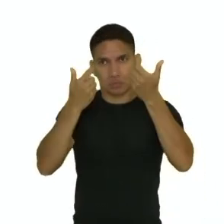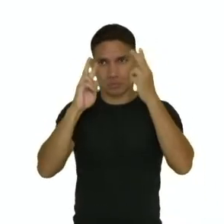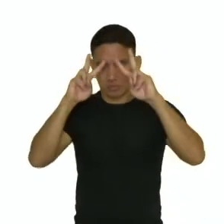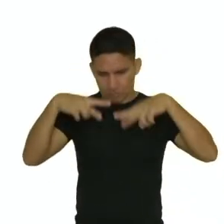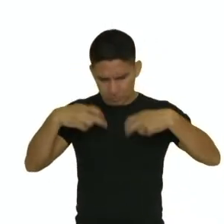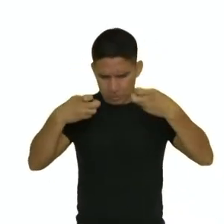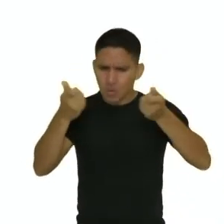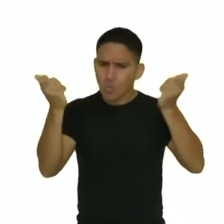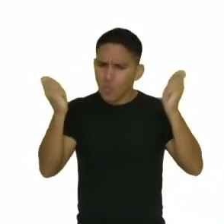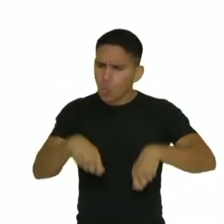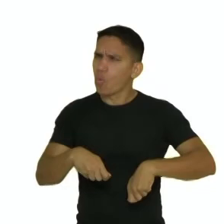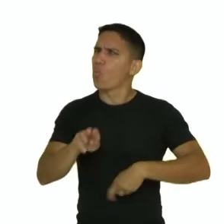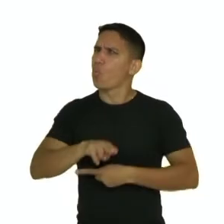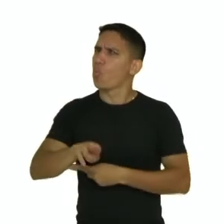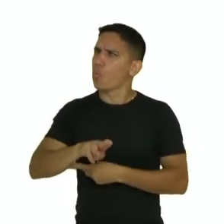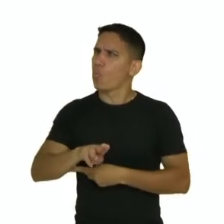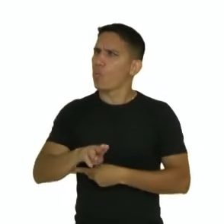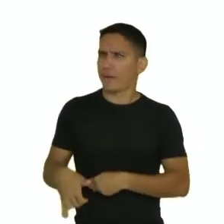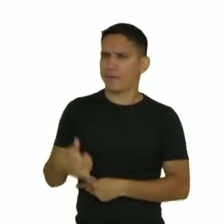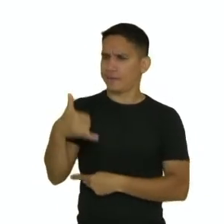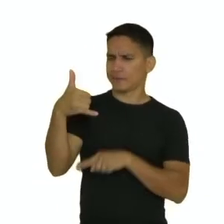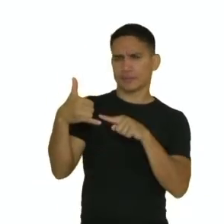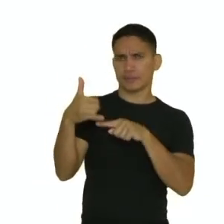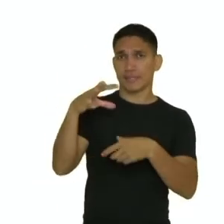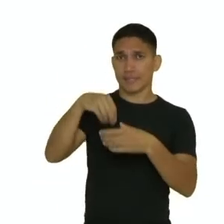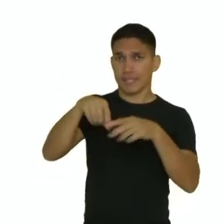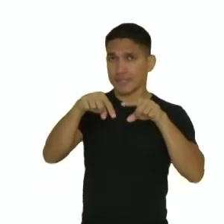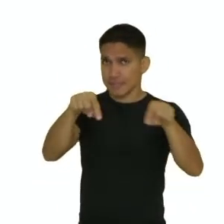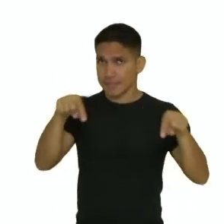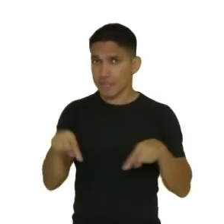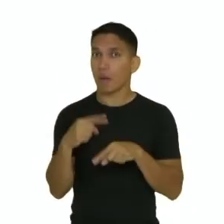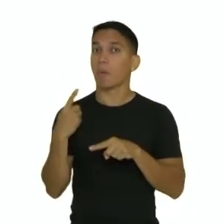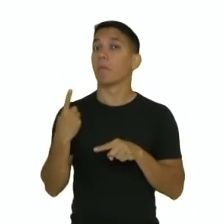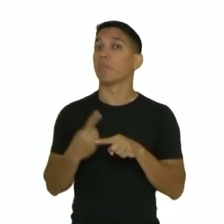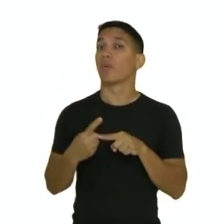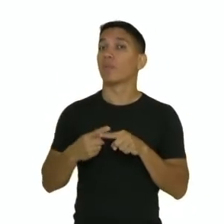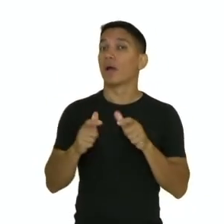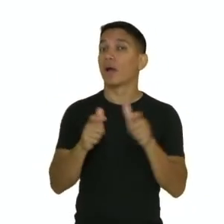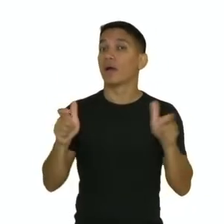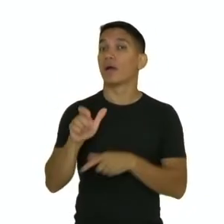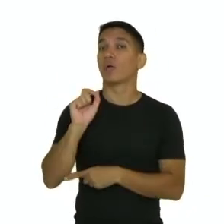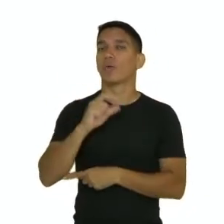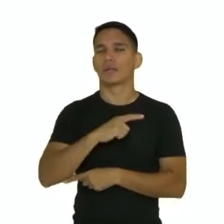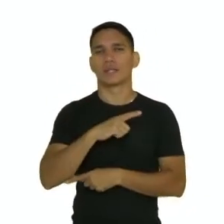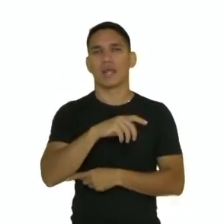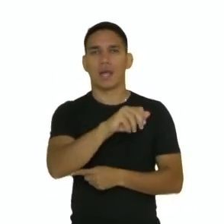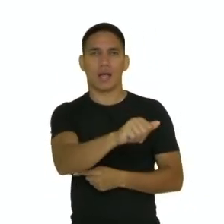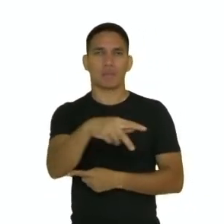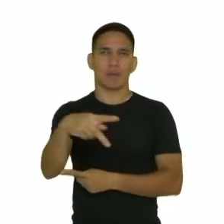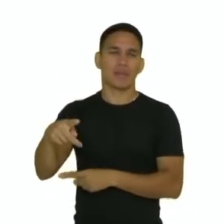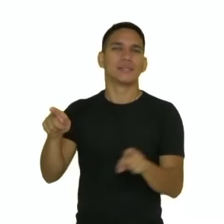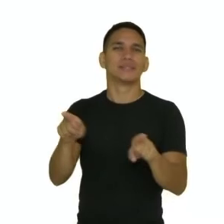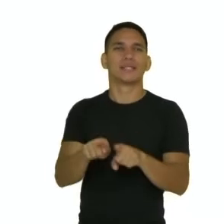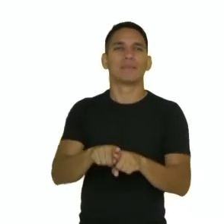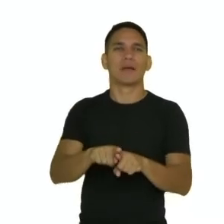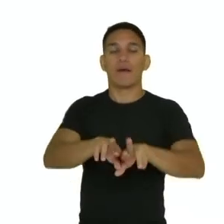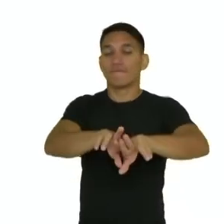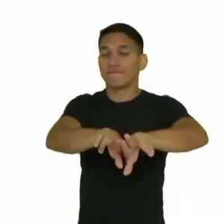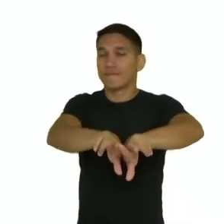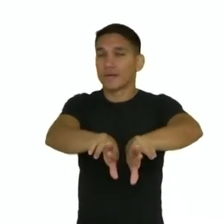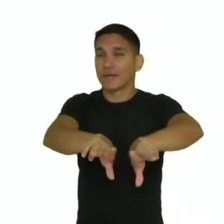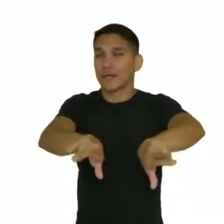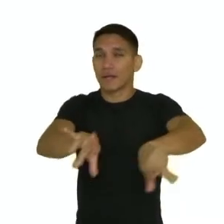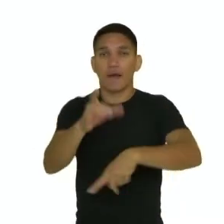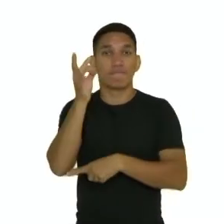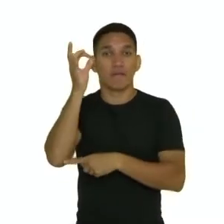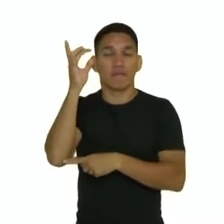uso do celular em sala de aula. Isso porque a grande variedade de aplicativos e a mobilidade proporcionada